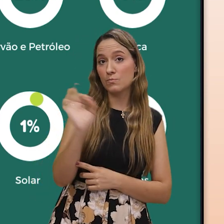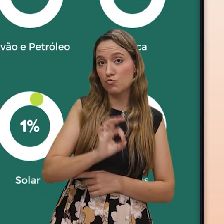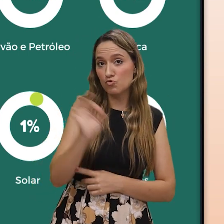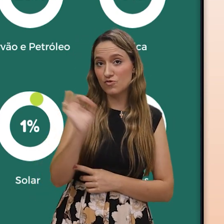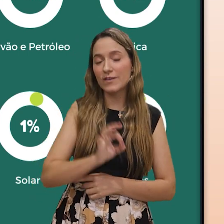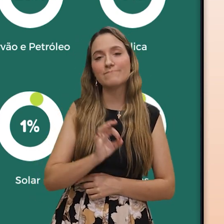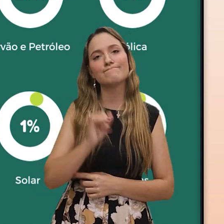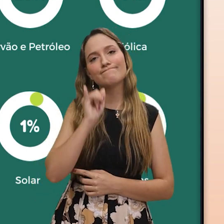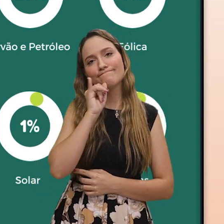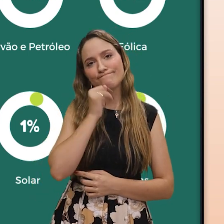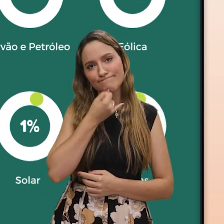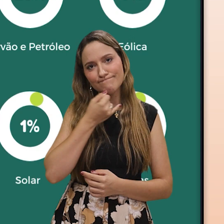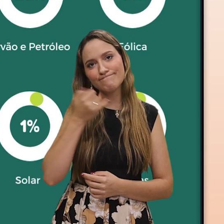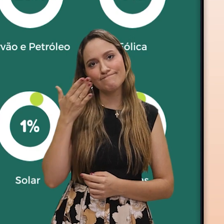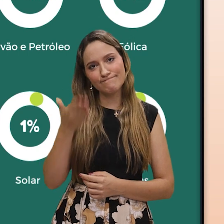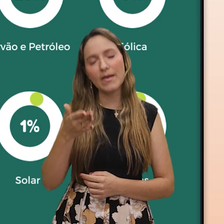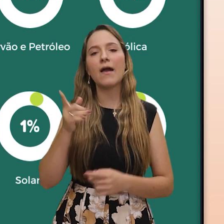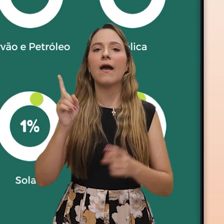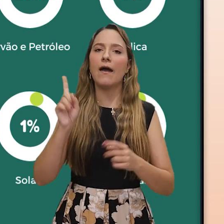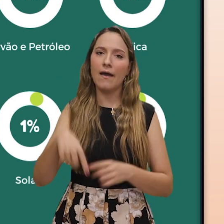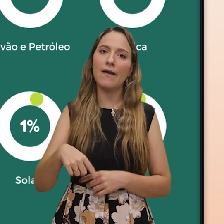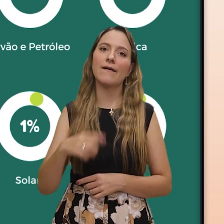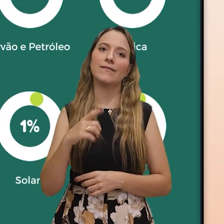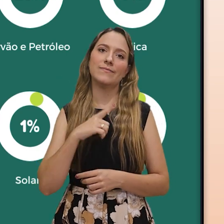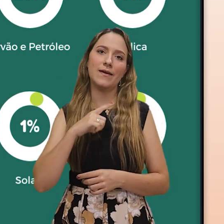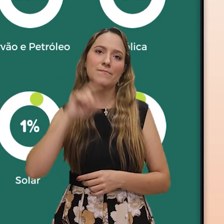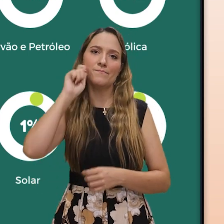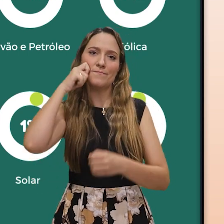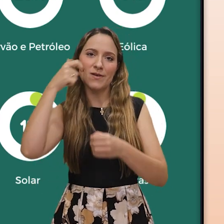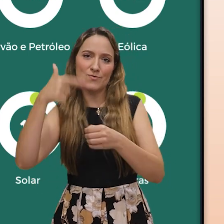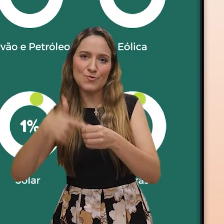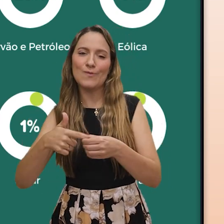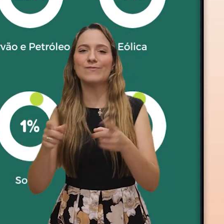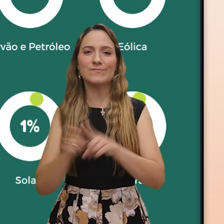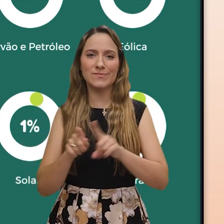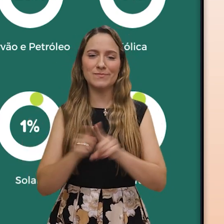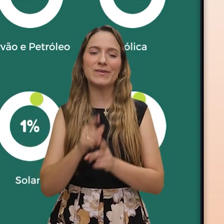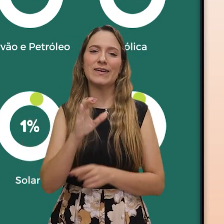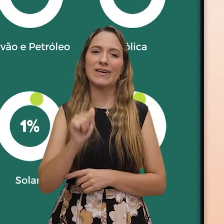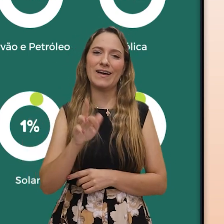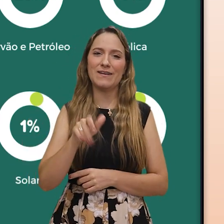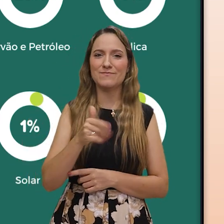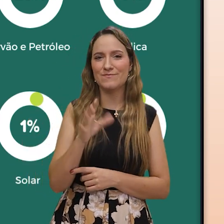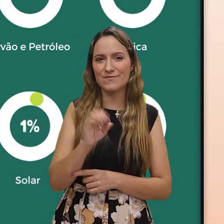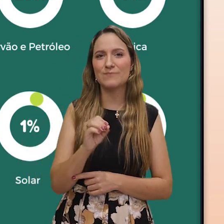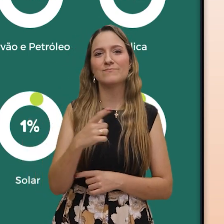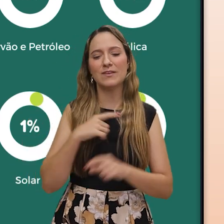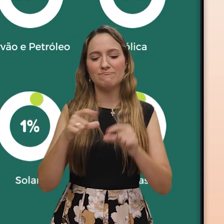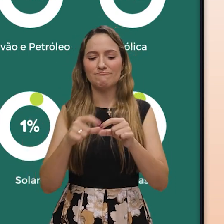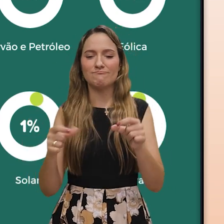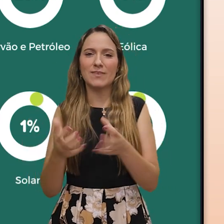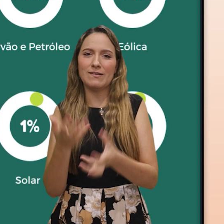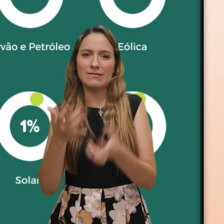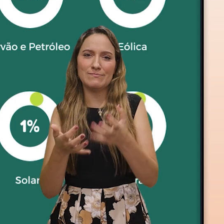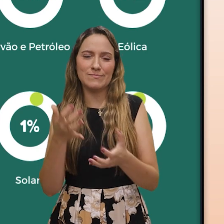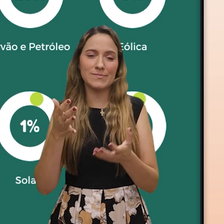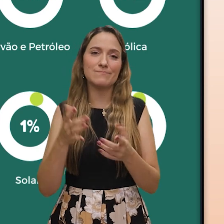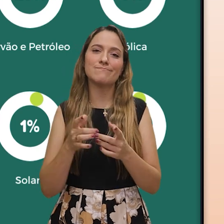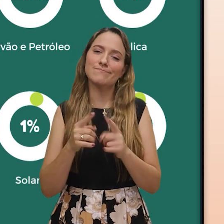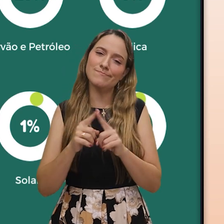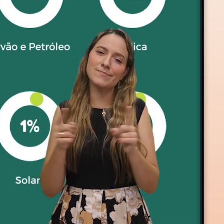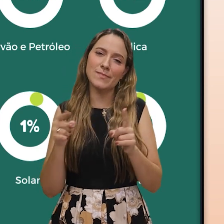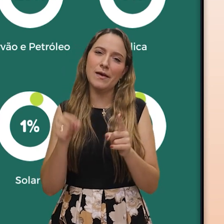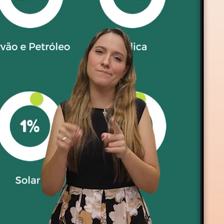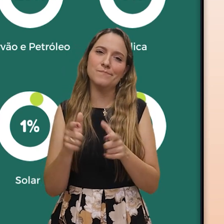25%, infelizmente, ainda são carvão e petróleo, que são usados para diversos fins, mas a maior parte é